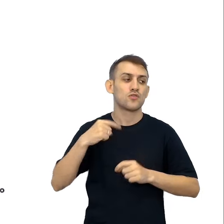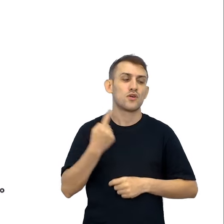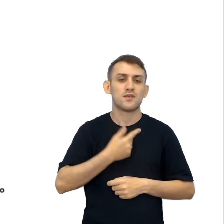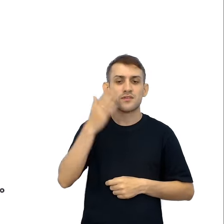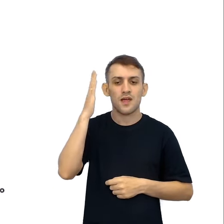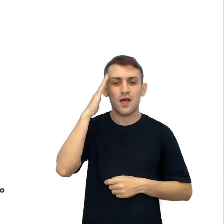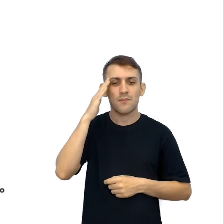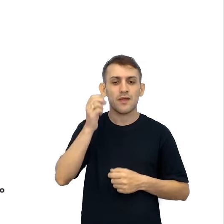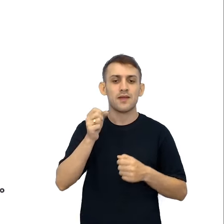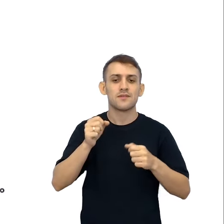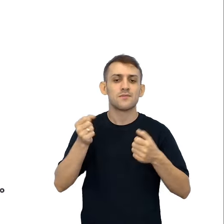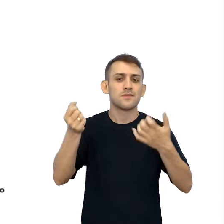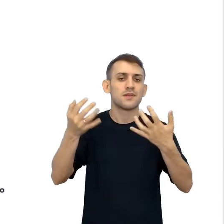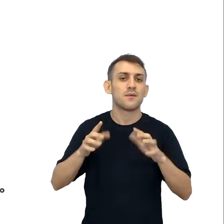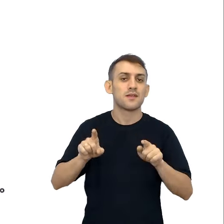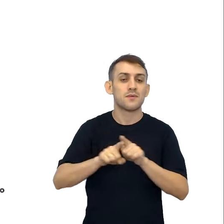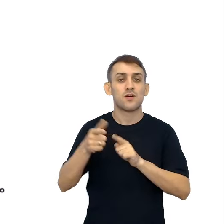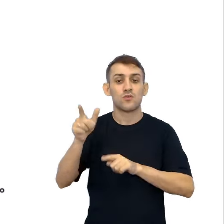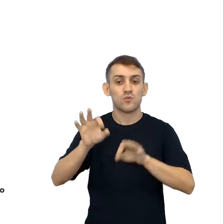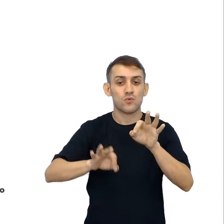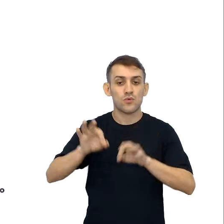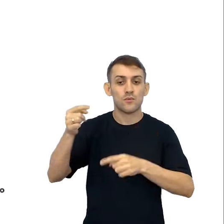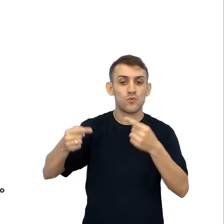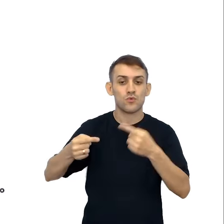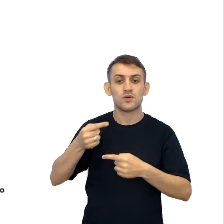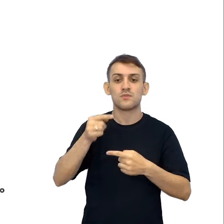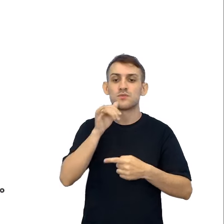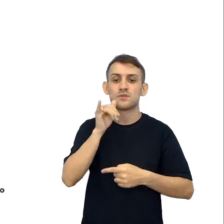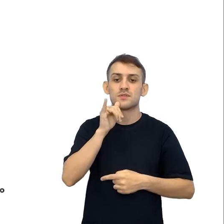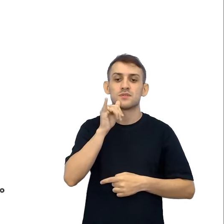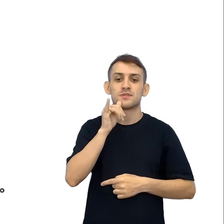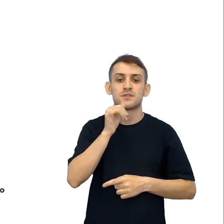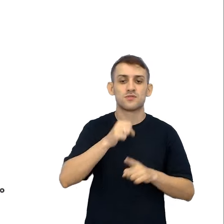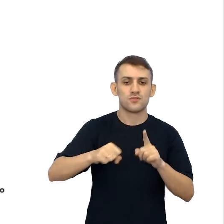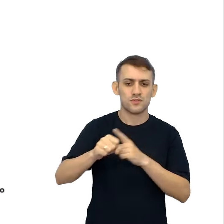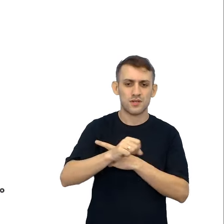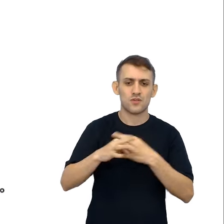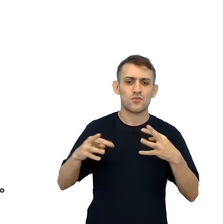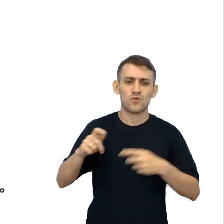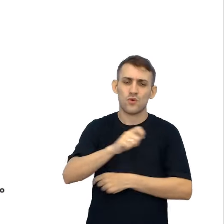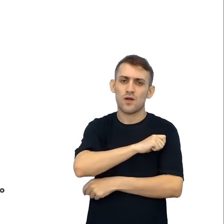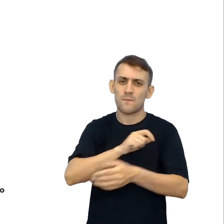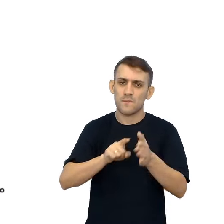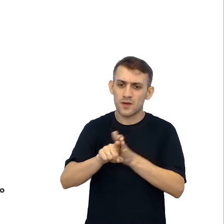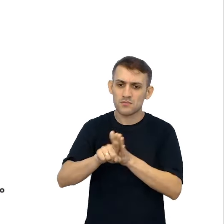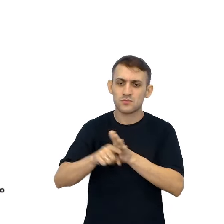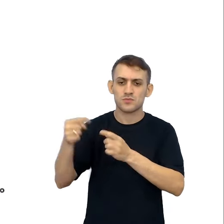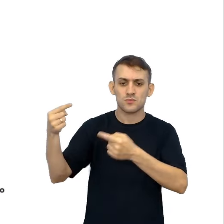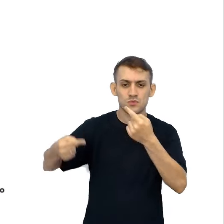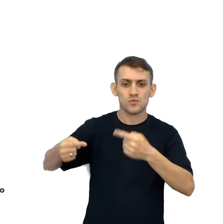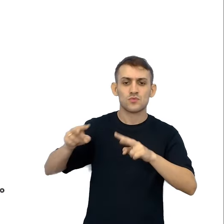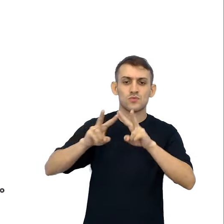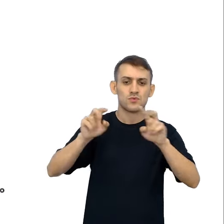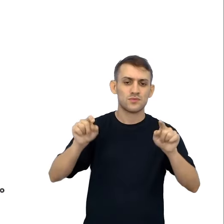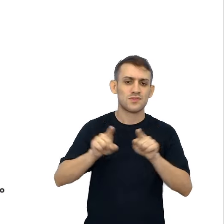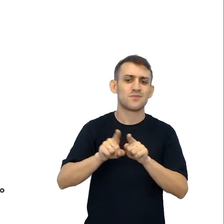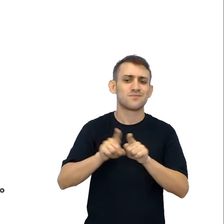saber, mas também uma construção política e social. Enquanto que os estudantes pesquisam e discutem, né, os temas, eles estão